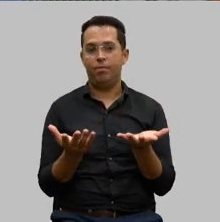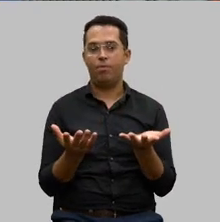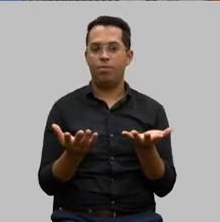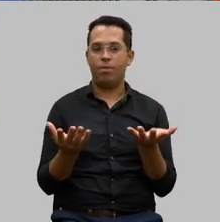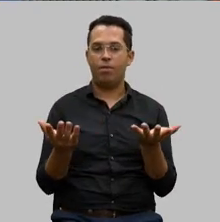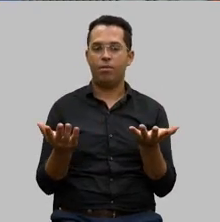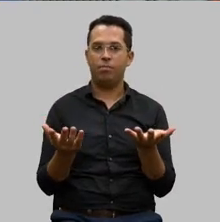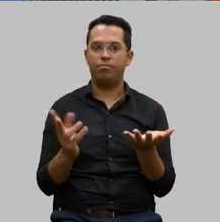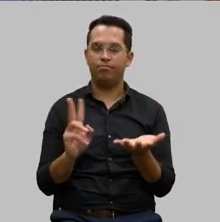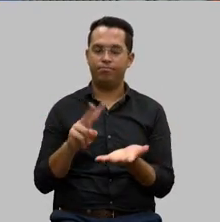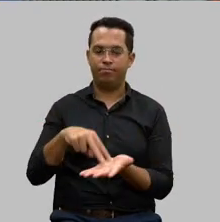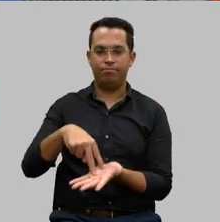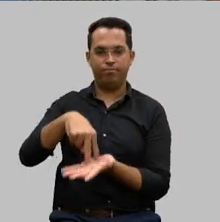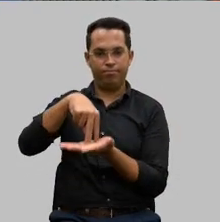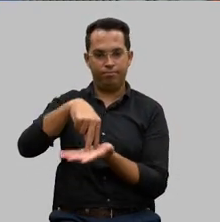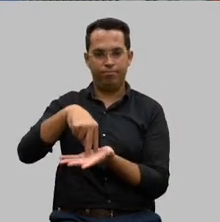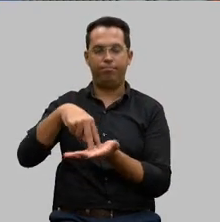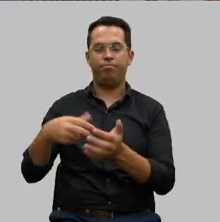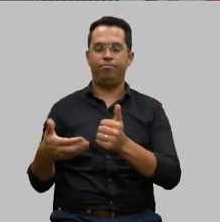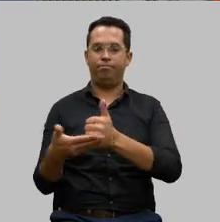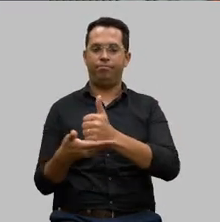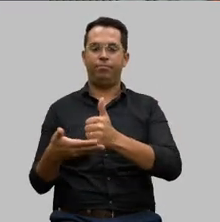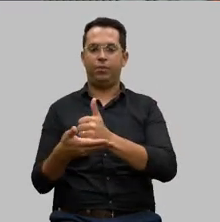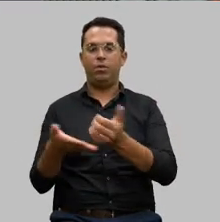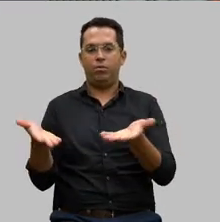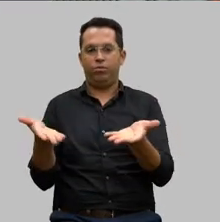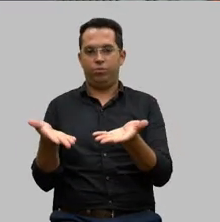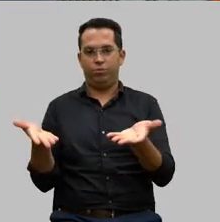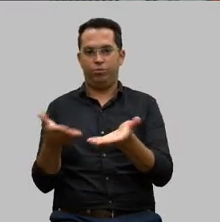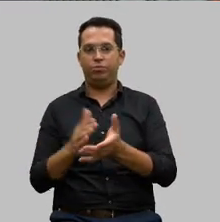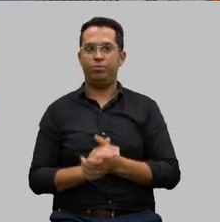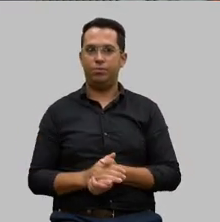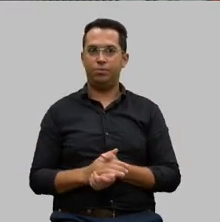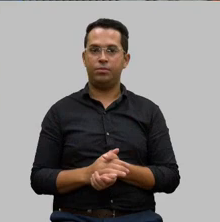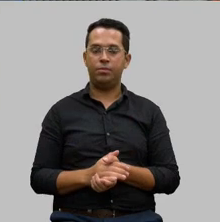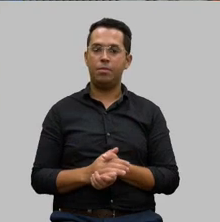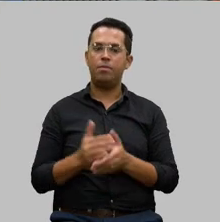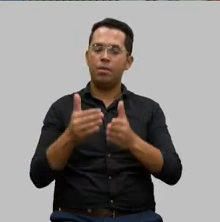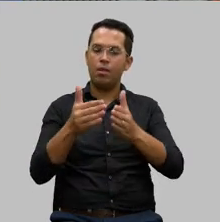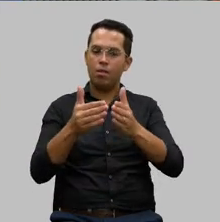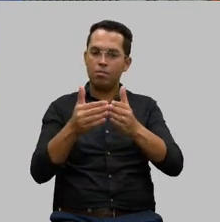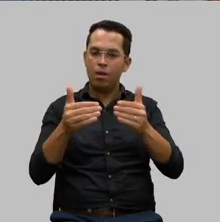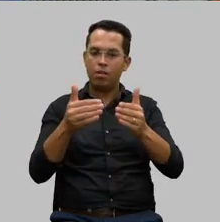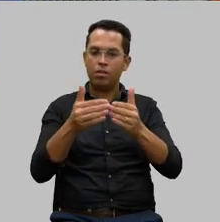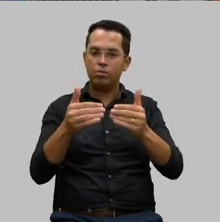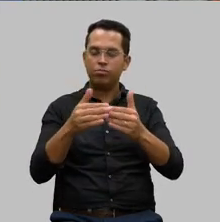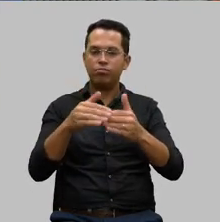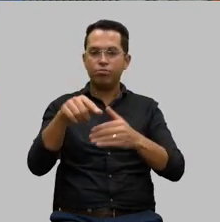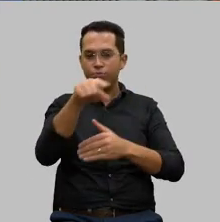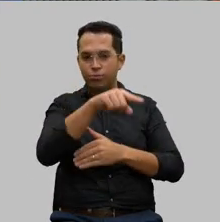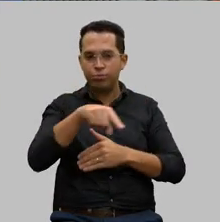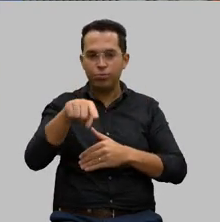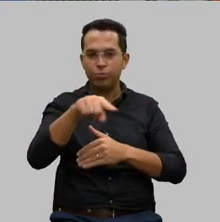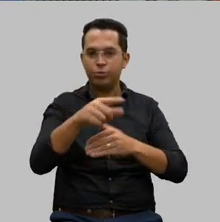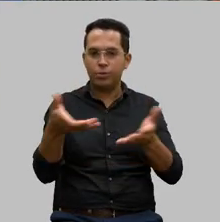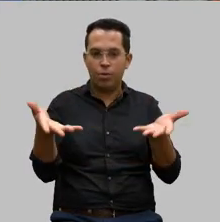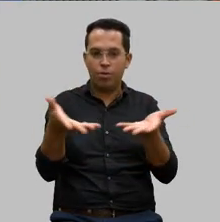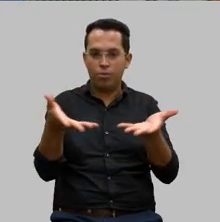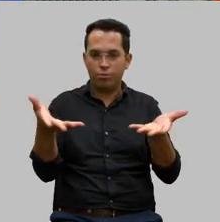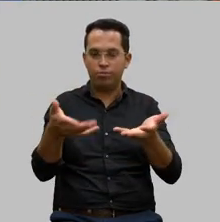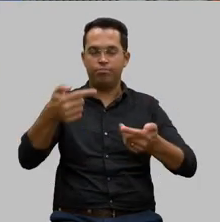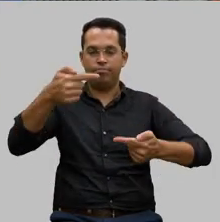então assim já vou encerrar as minhas palavras e peço que todos os governantes que eles